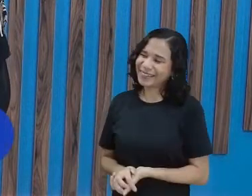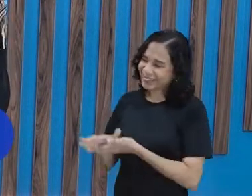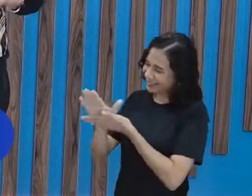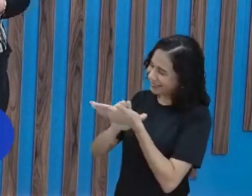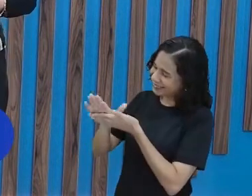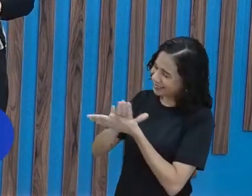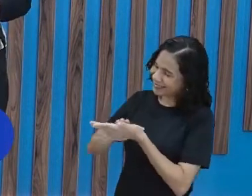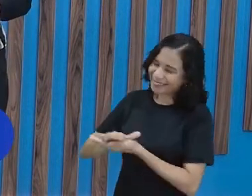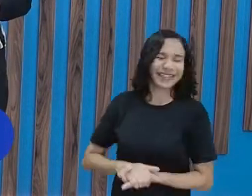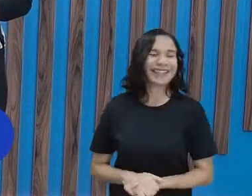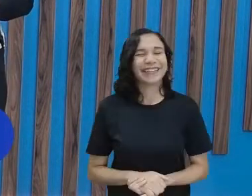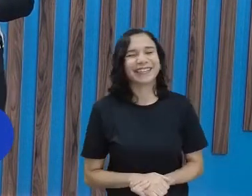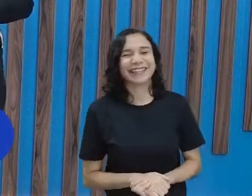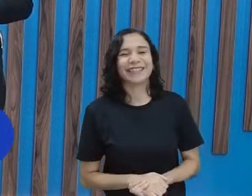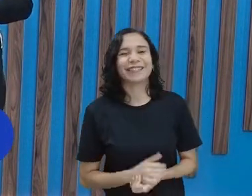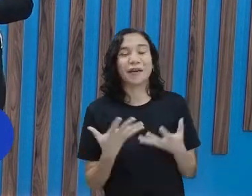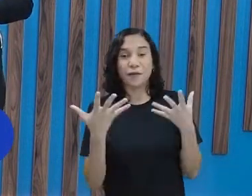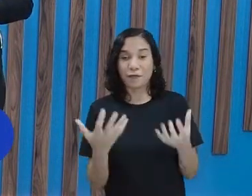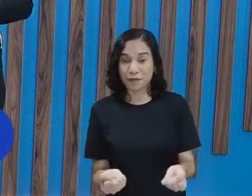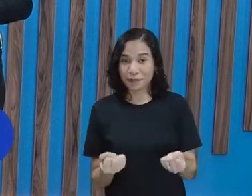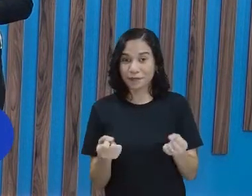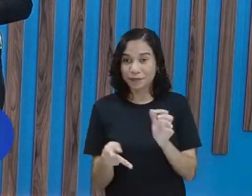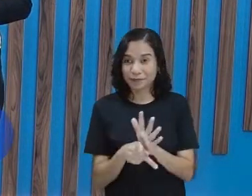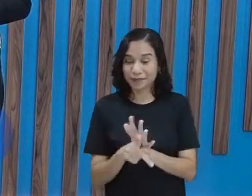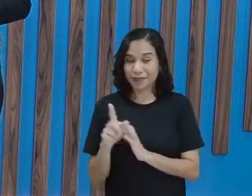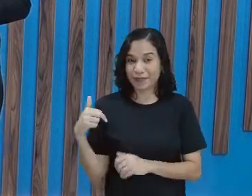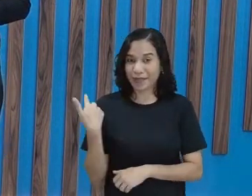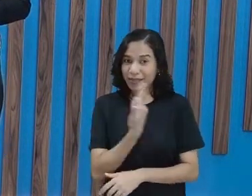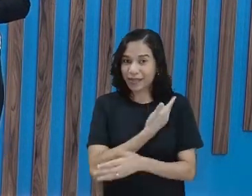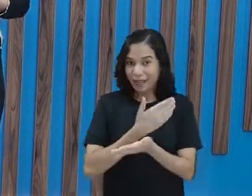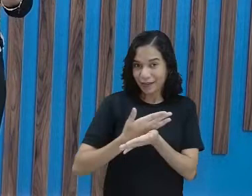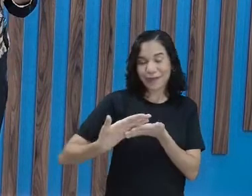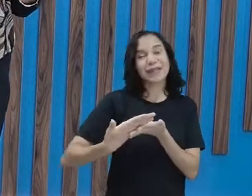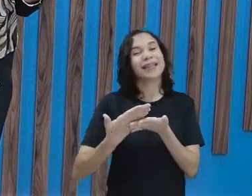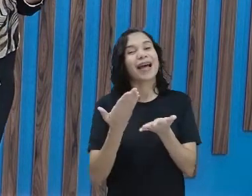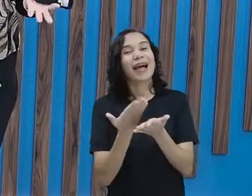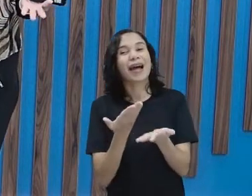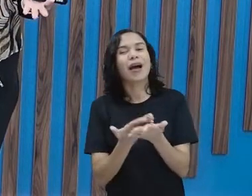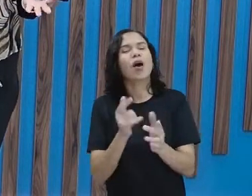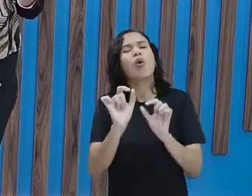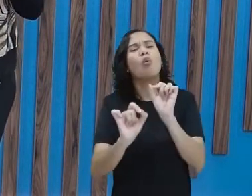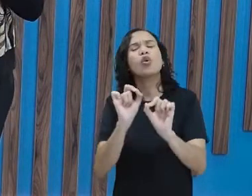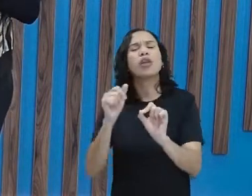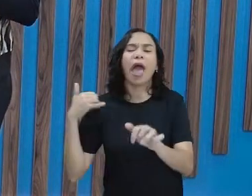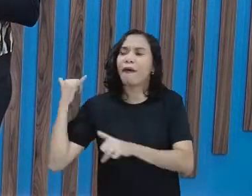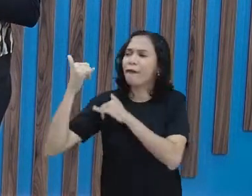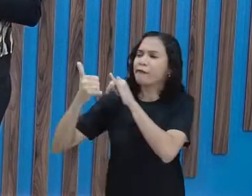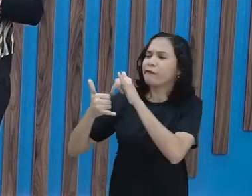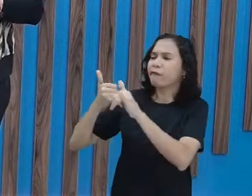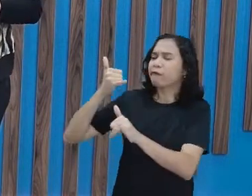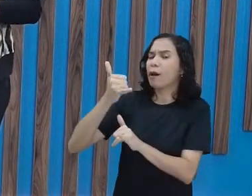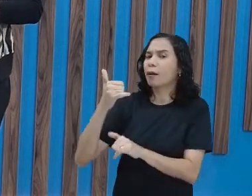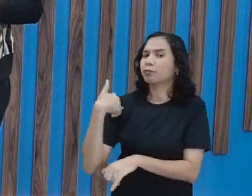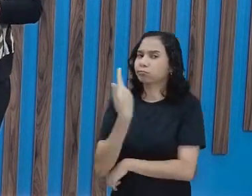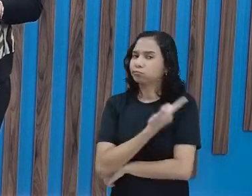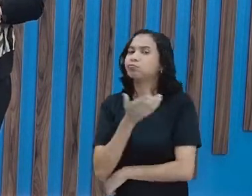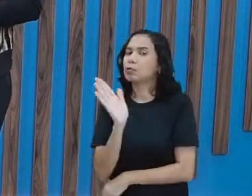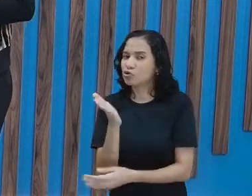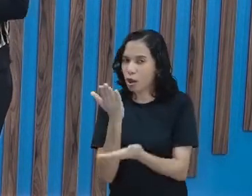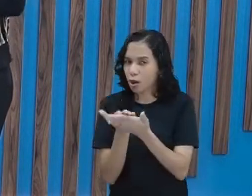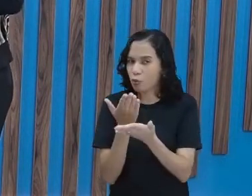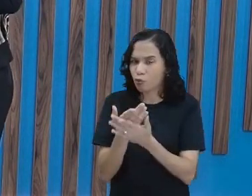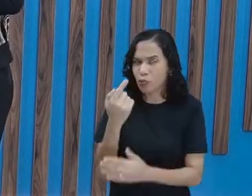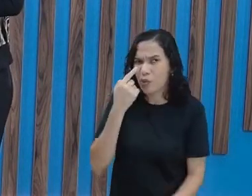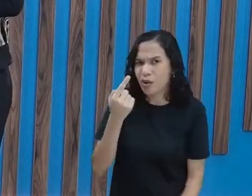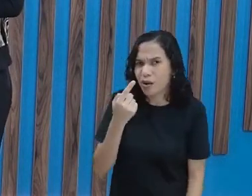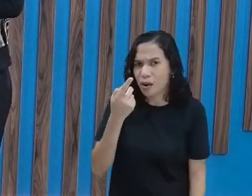Helena. Vamos lá, gente. Vamos ao início. O que são fábulas? Já vimos esse assunto. E eu